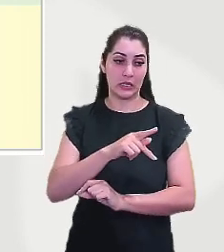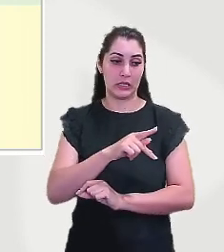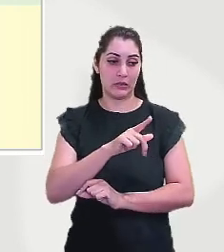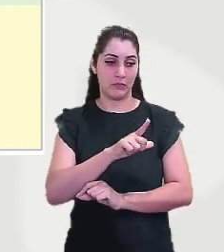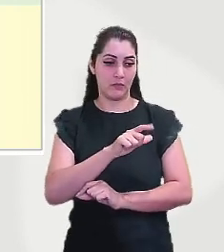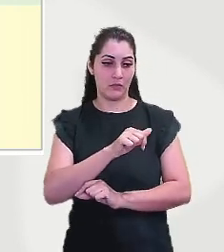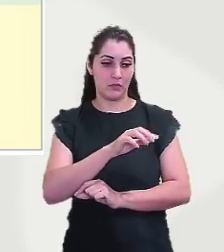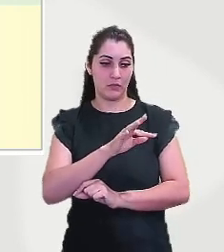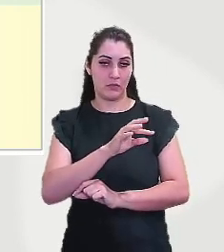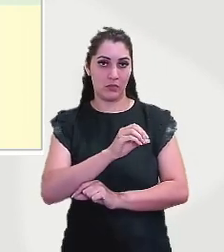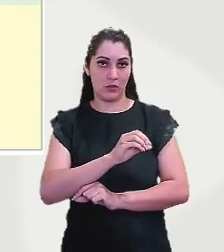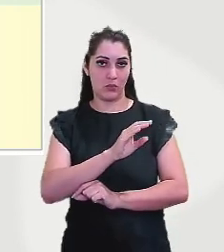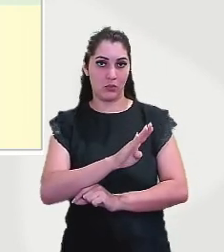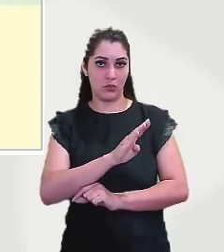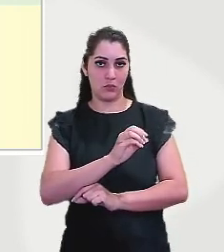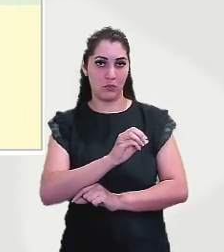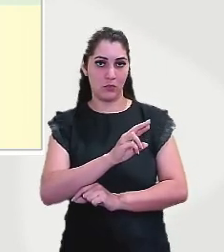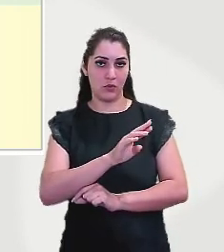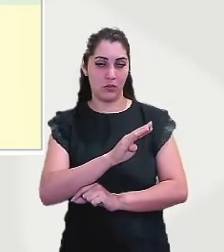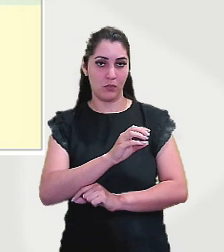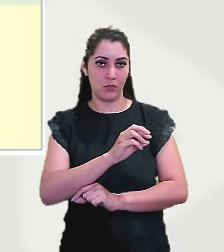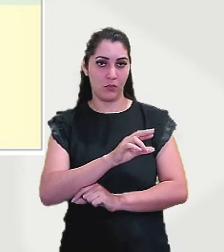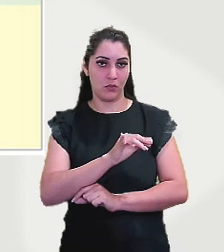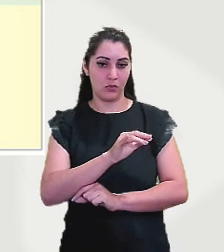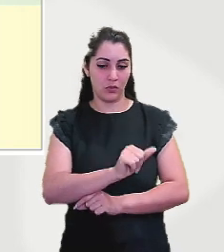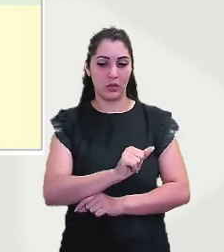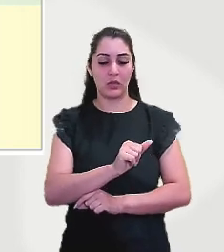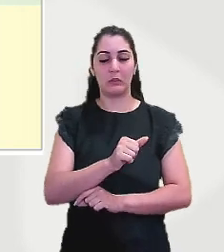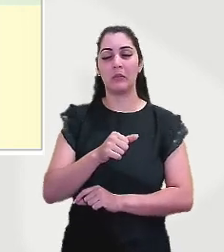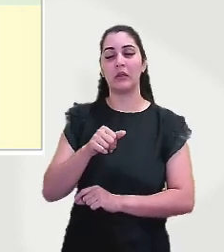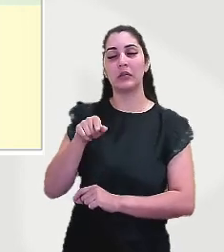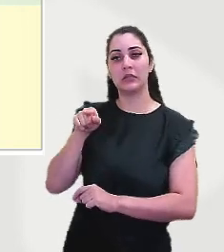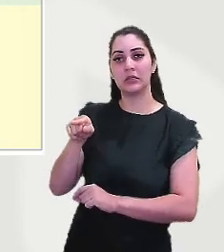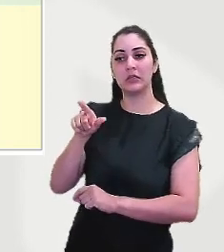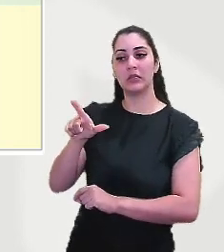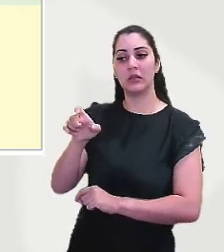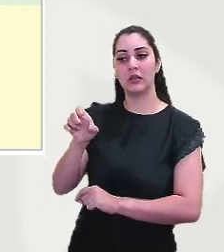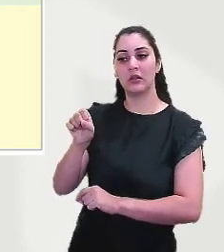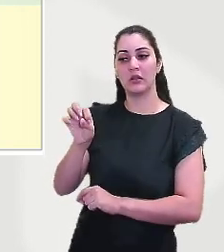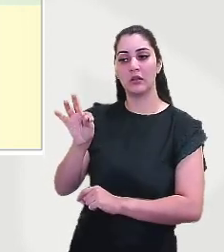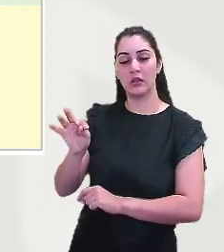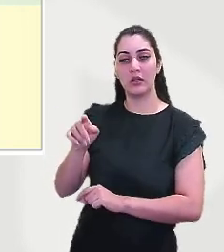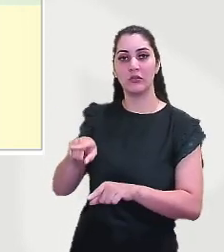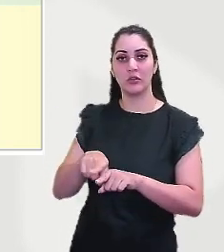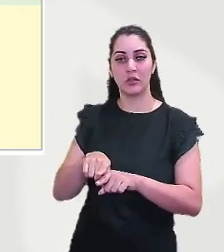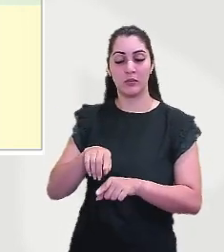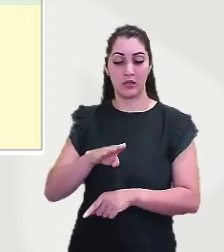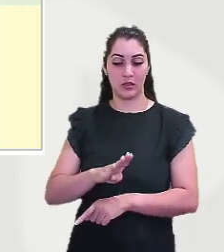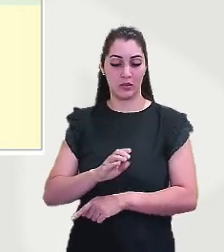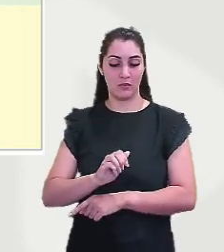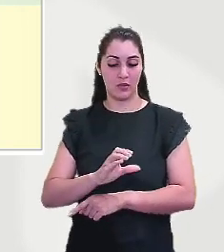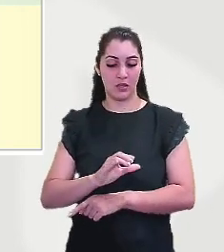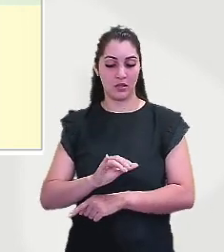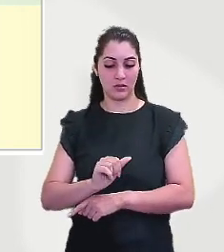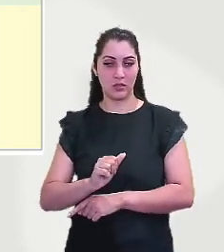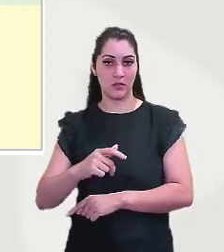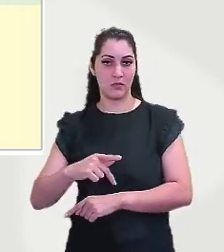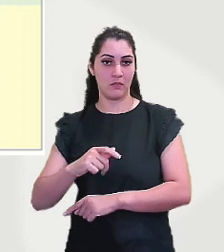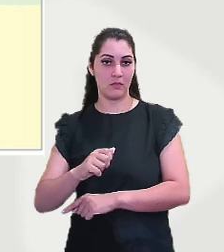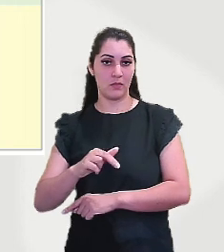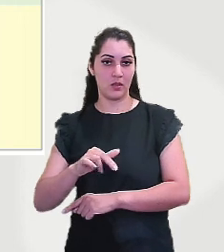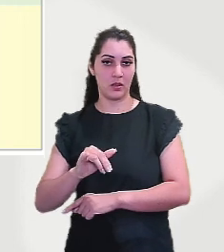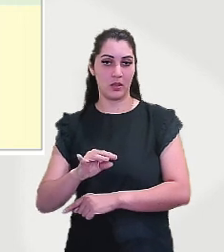Borborema, entre o Planalto da Serra do Atlântico Leste e o Planalto da Chapada da Bacia do Parnaíba. Então são áreas